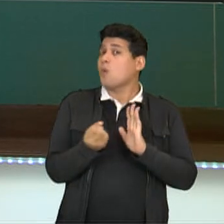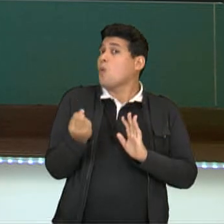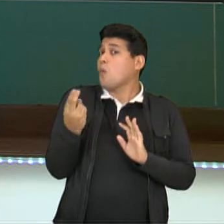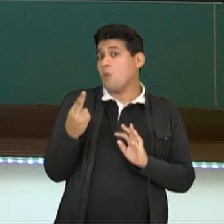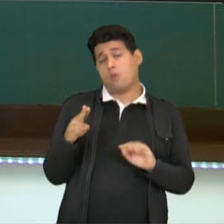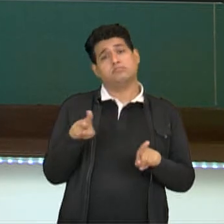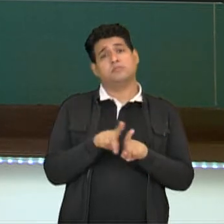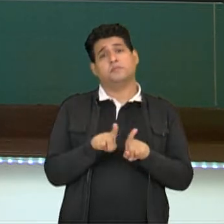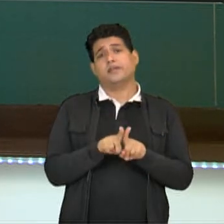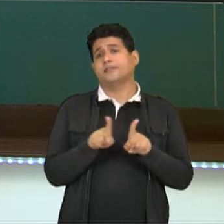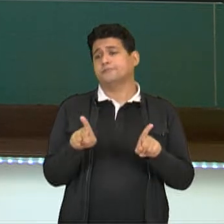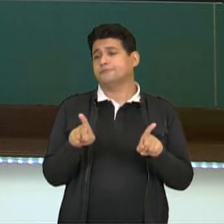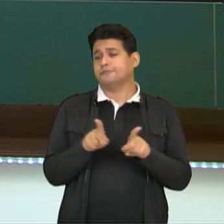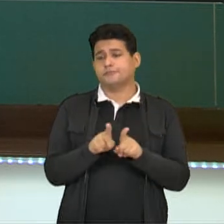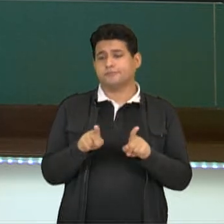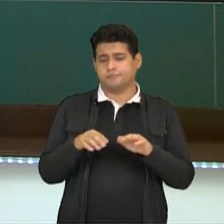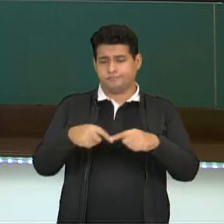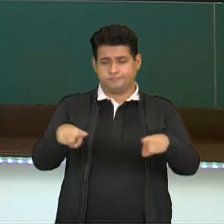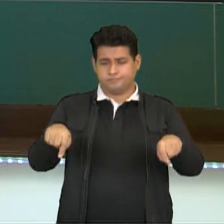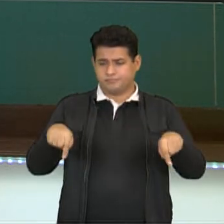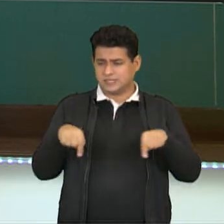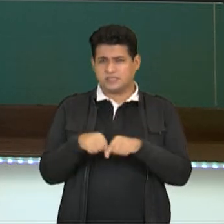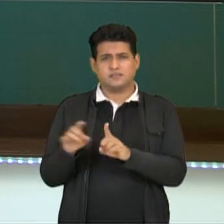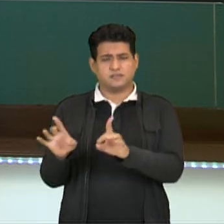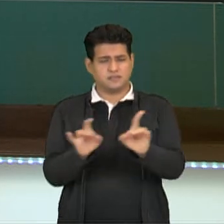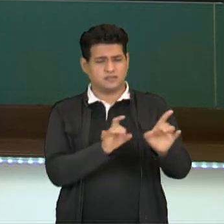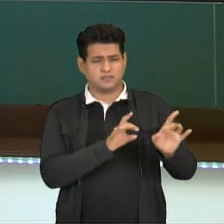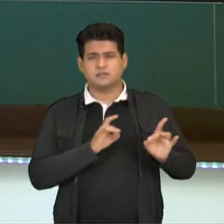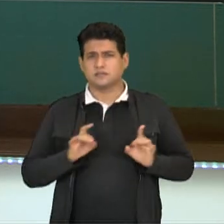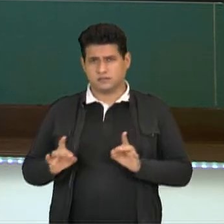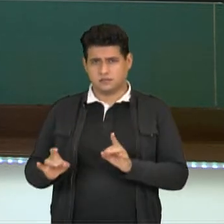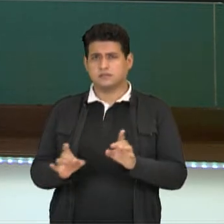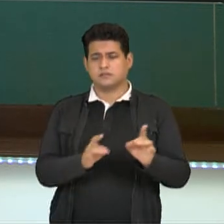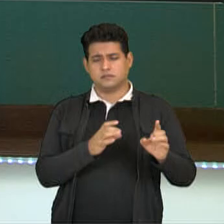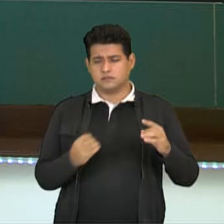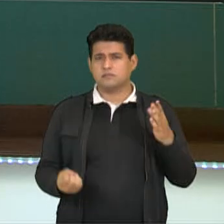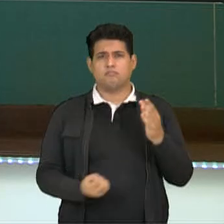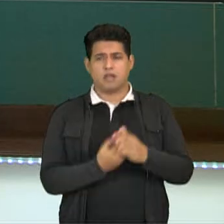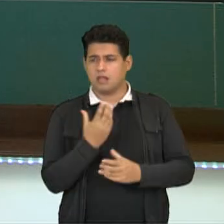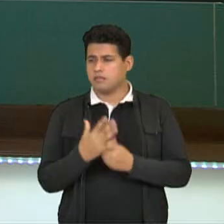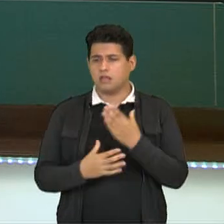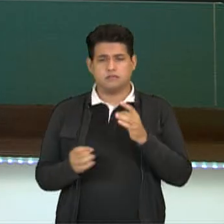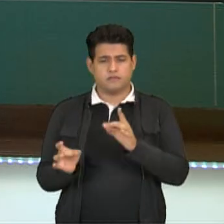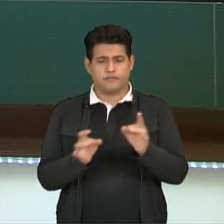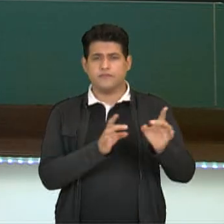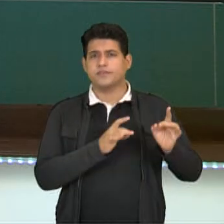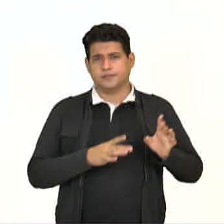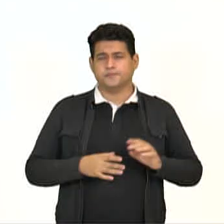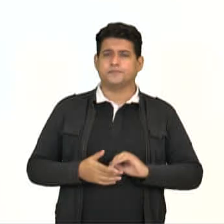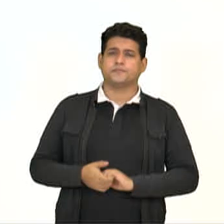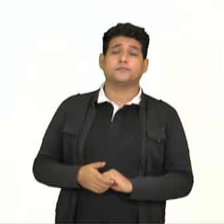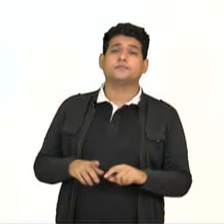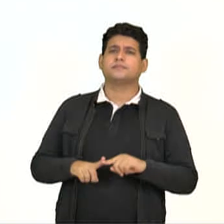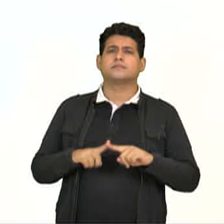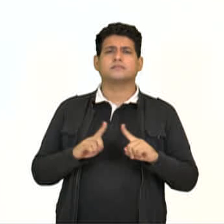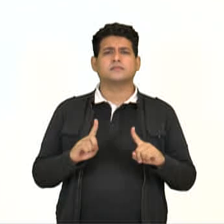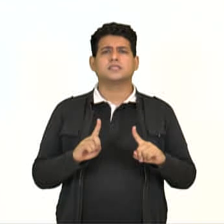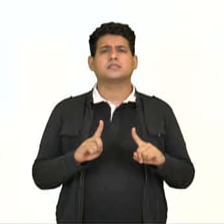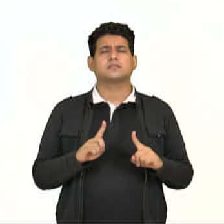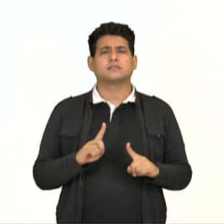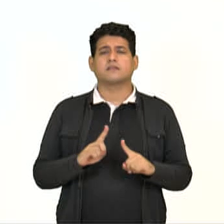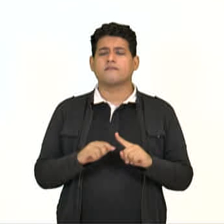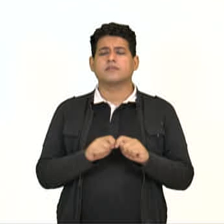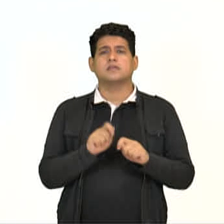num criadouro, que são pessoas especializadas para criar filhotes para venda, né? Mas o que ele